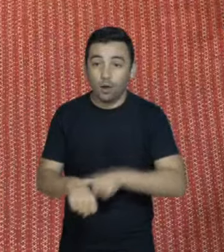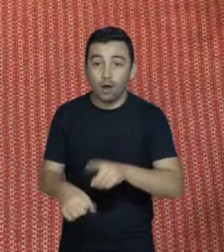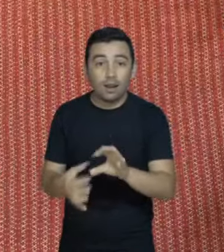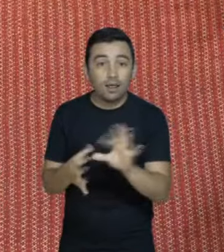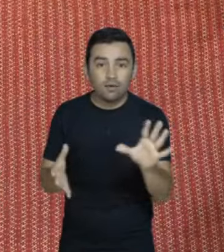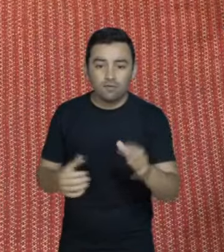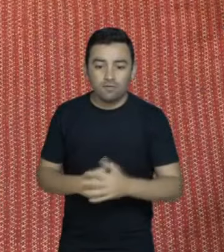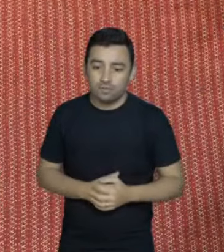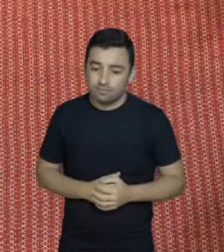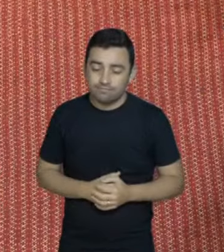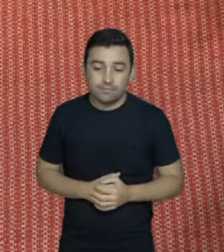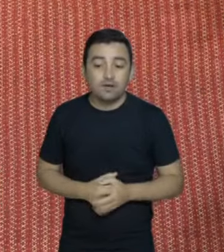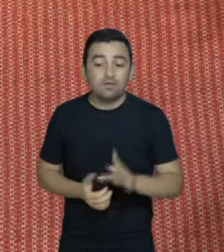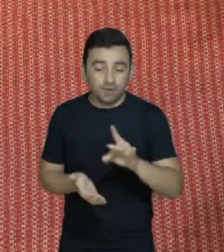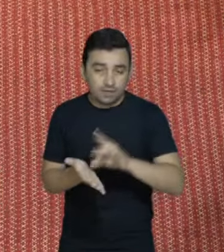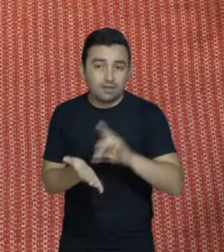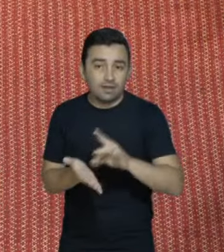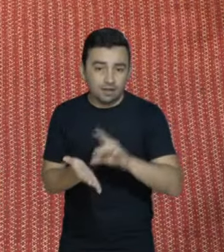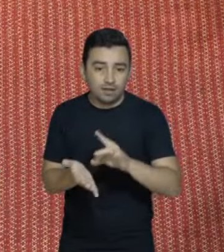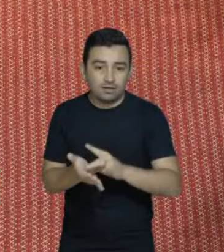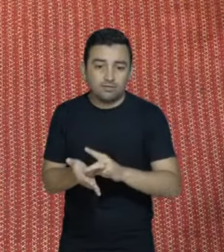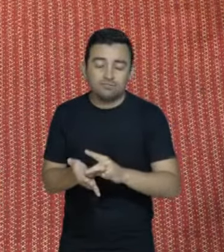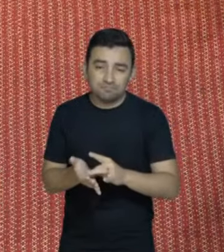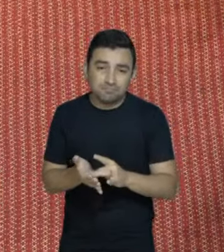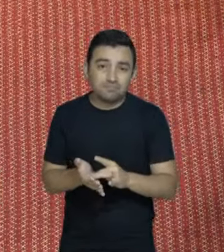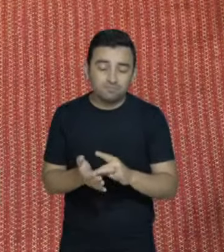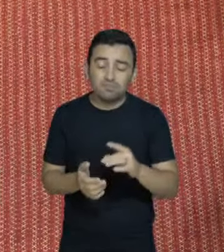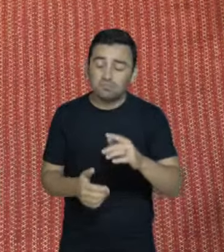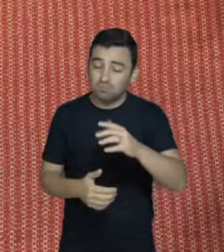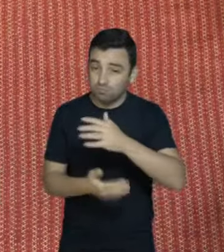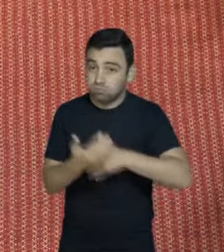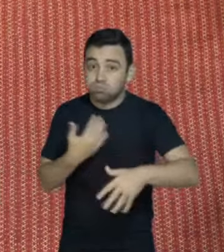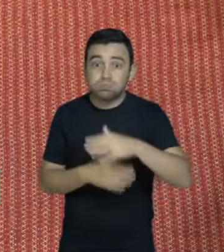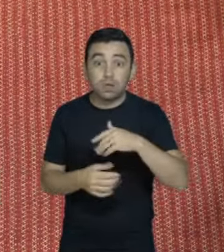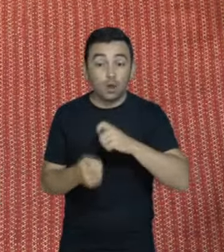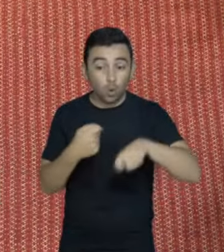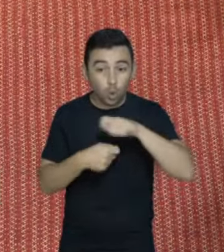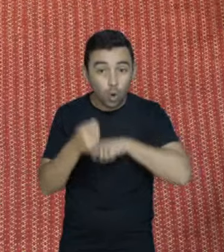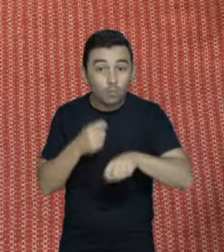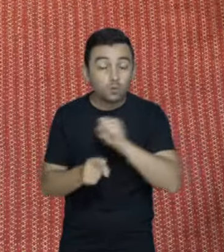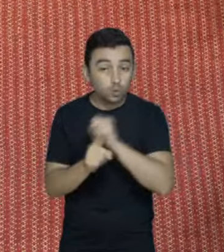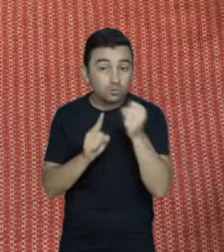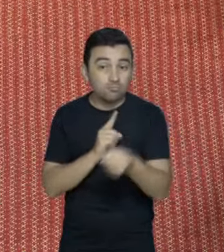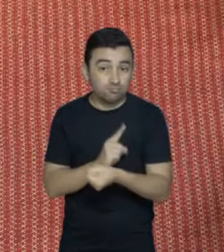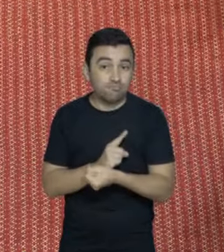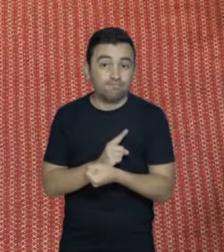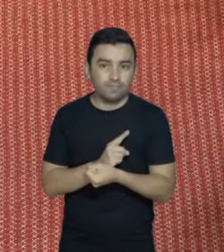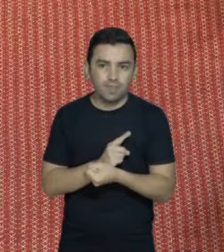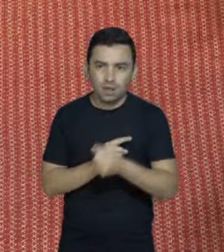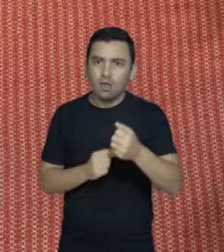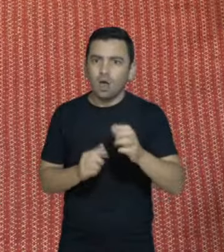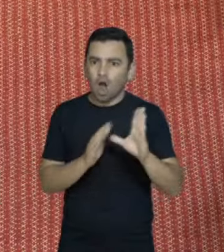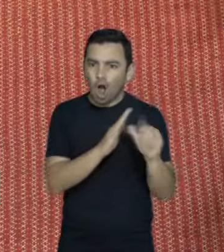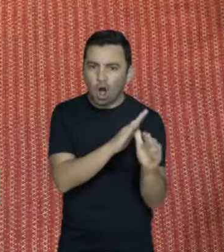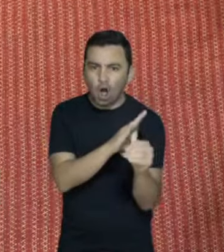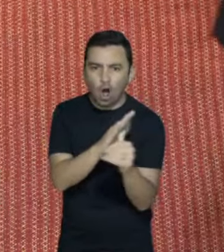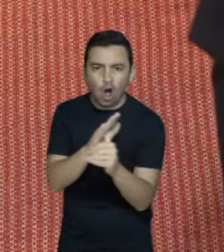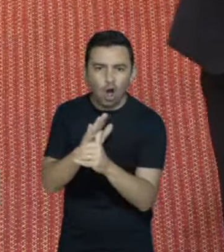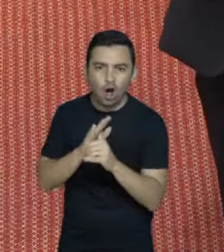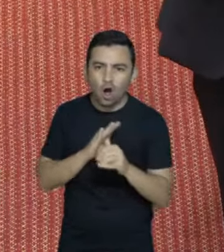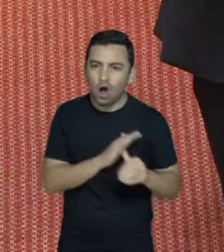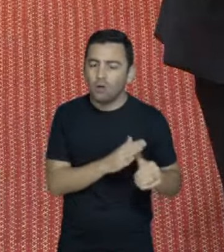Então, realmente, virou um caos e está se tornando um caos econômico e social. Quando eu digo econômico, os caras estão furtando, roubando o tempo todo,